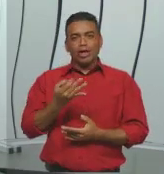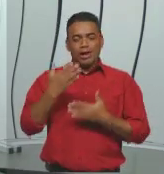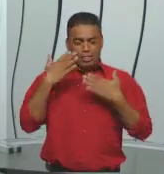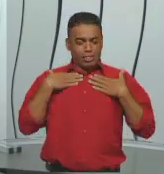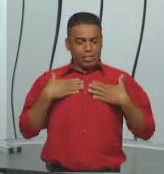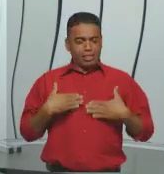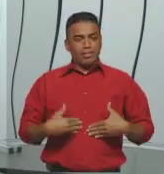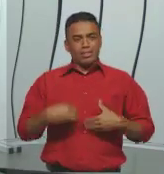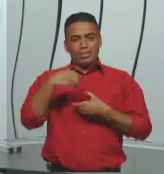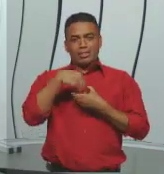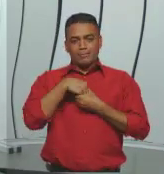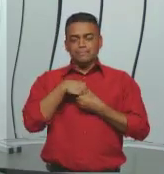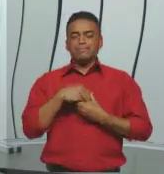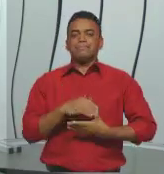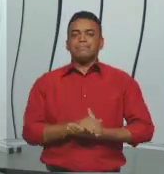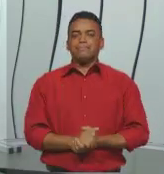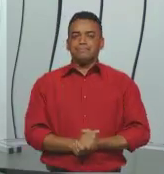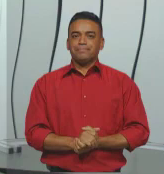organismo funcione bem.